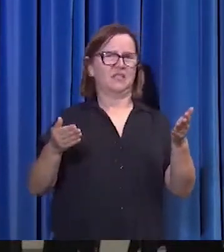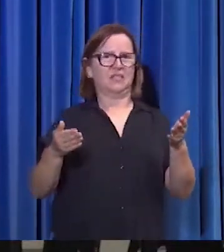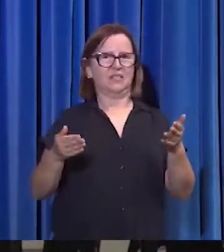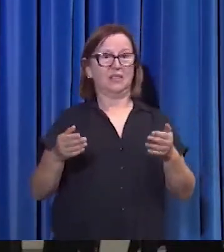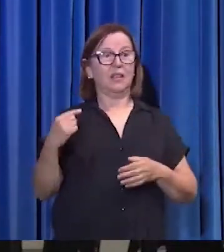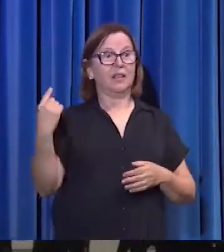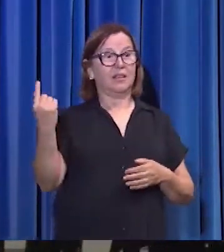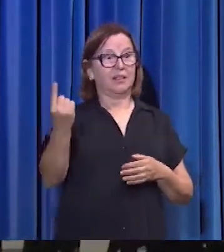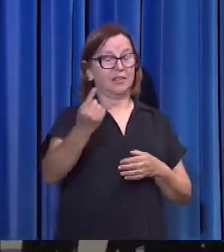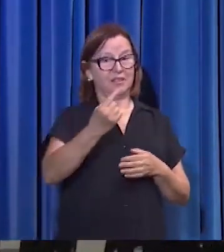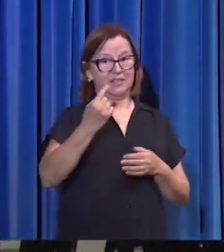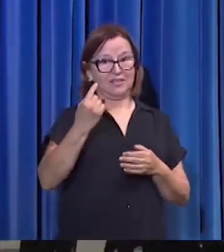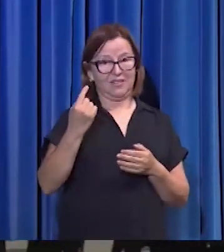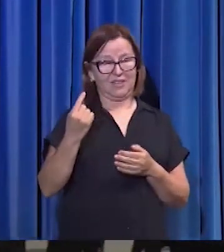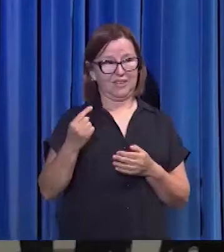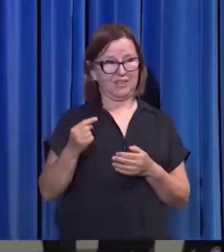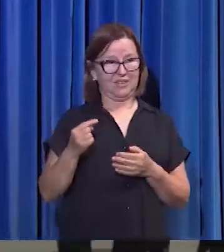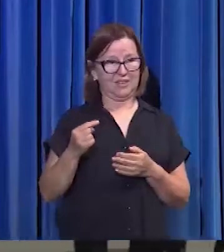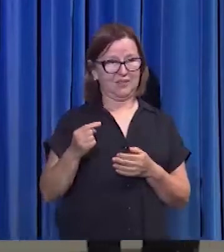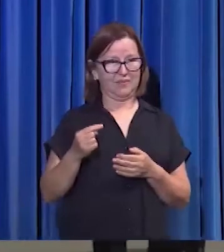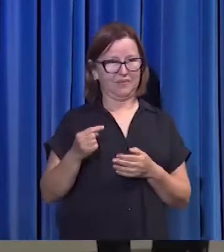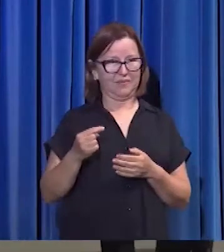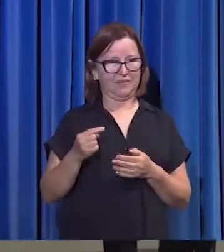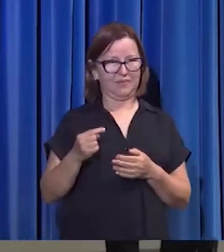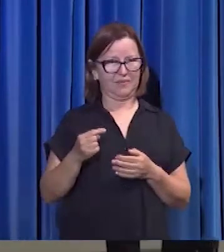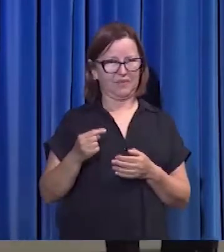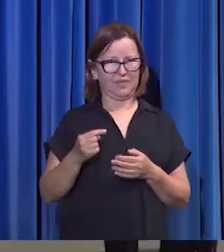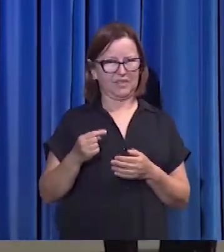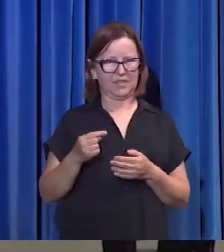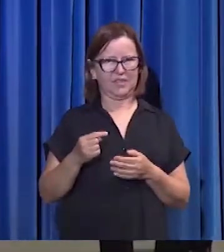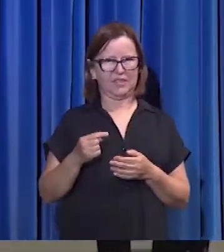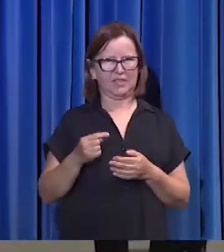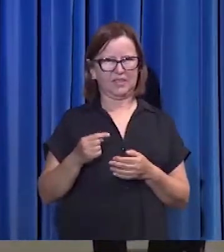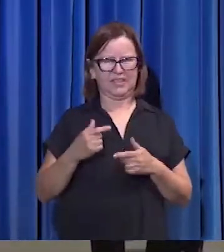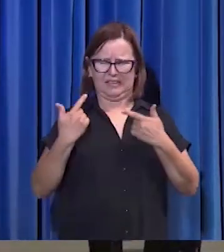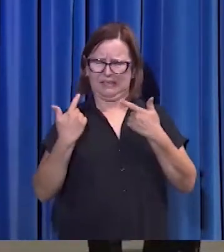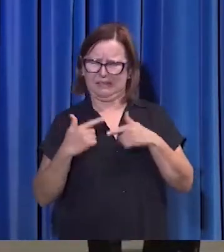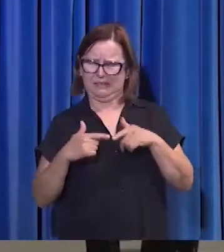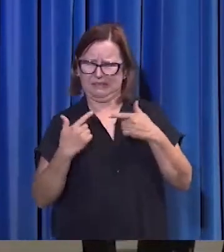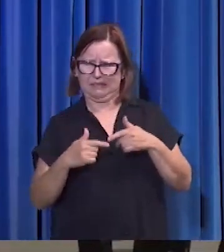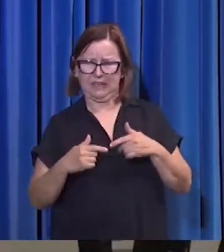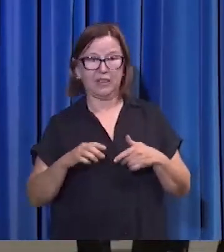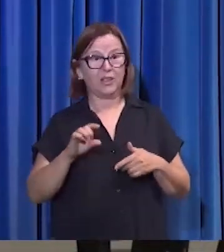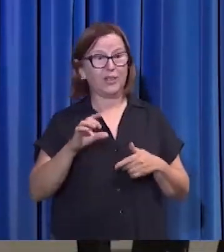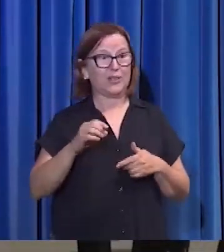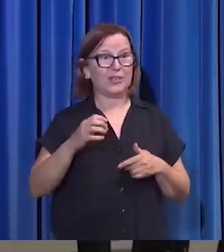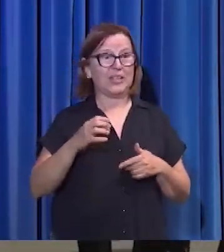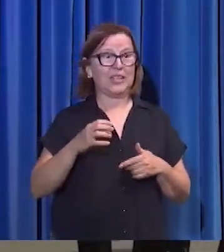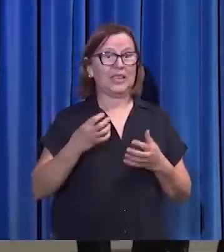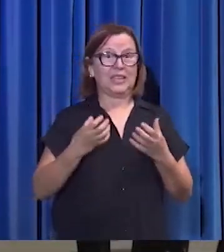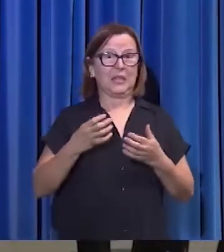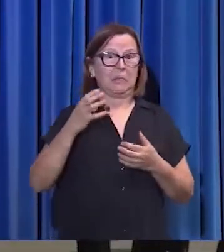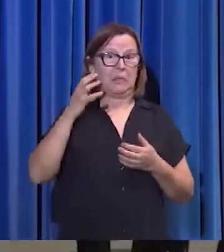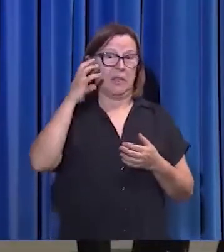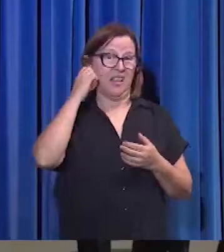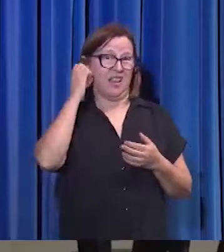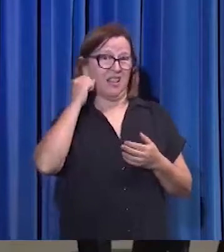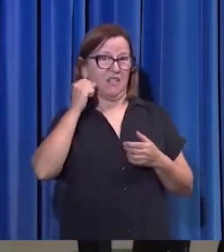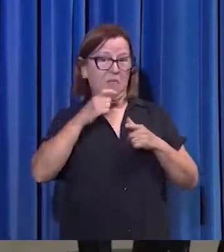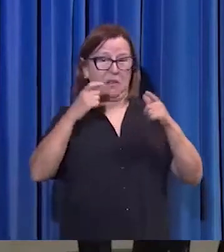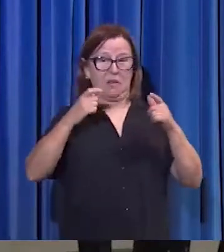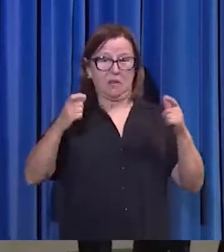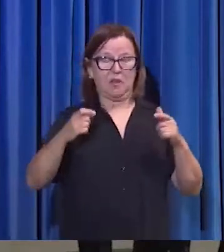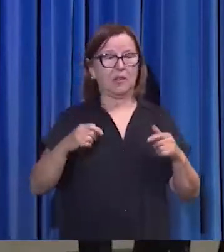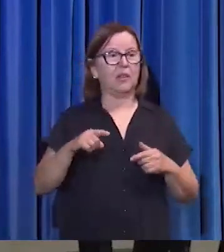Nós somos implicantes, nós queremos lucro cada vez maior. Nós estamos numa guerra no